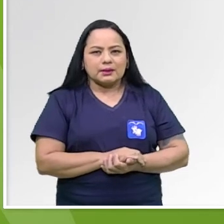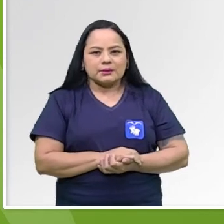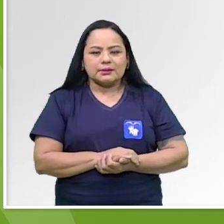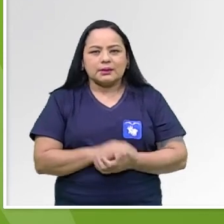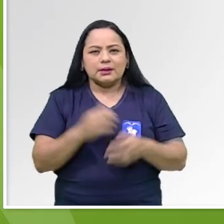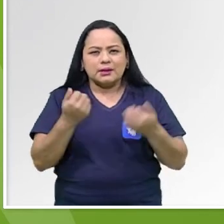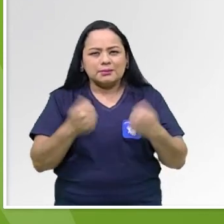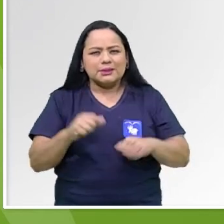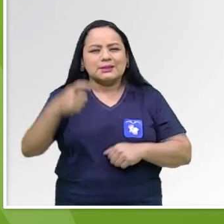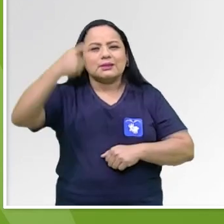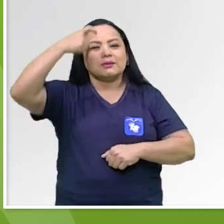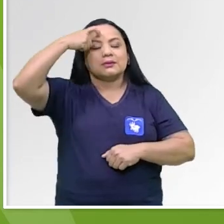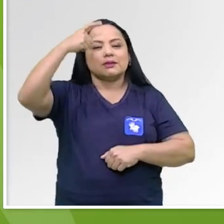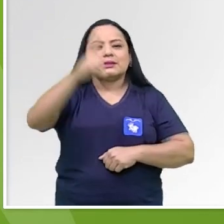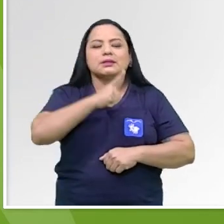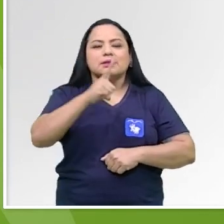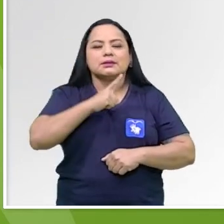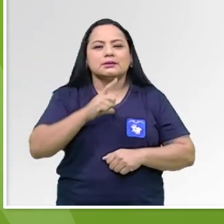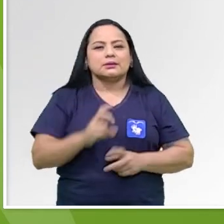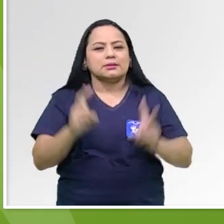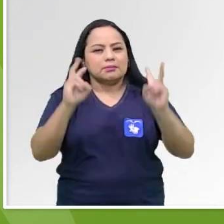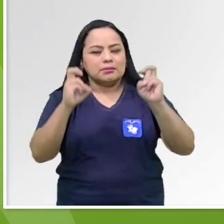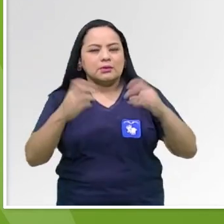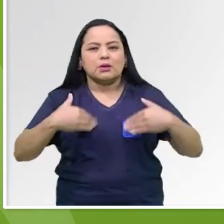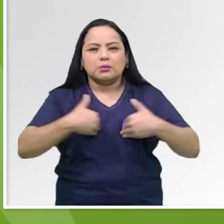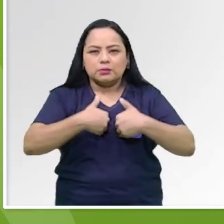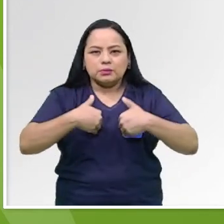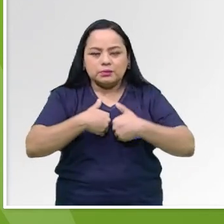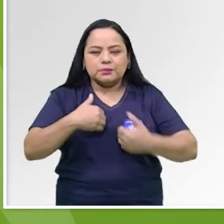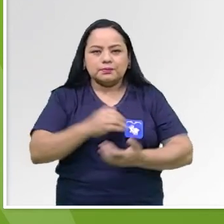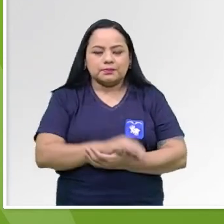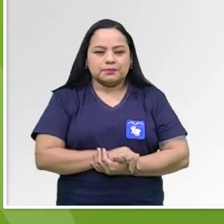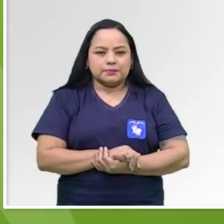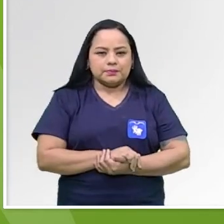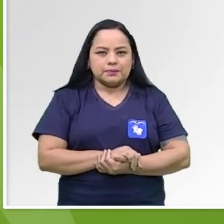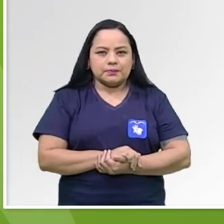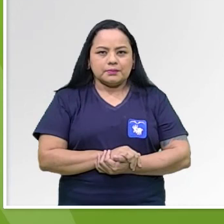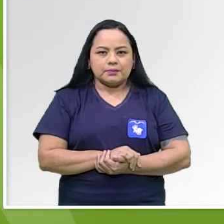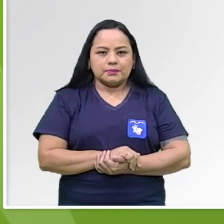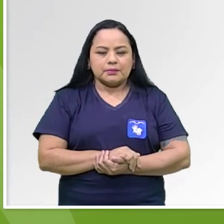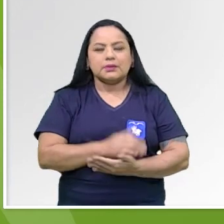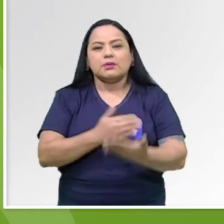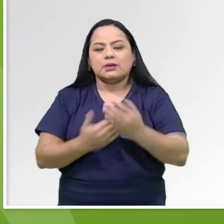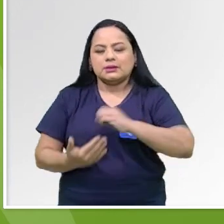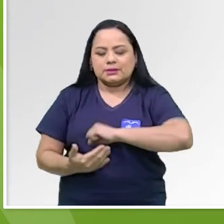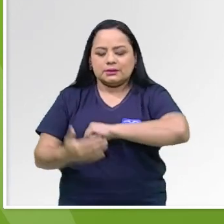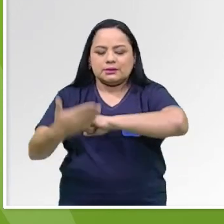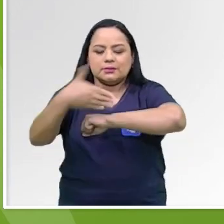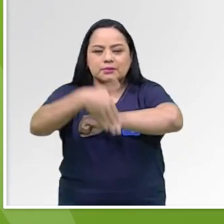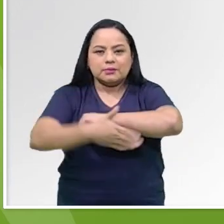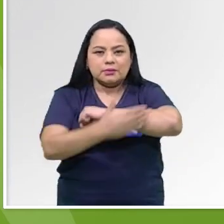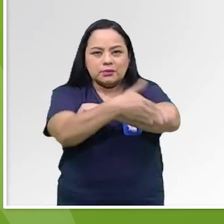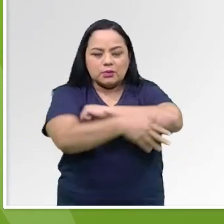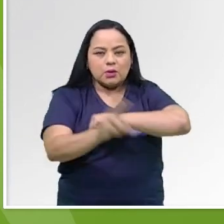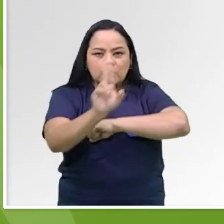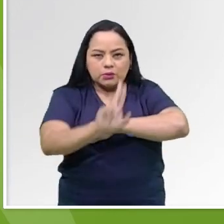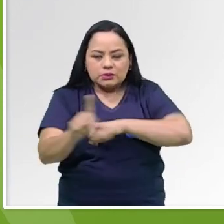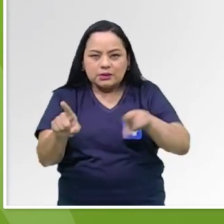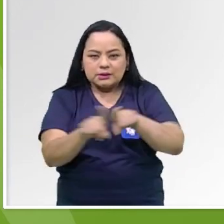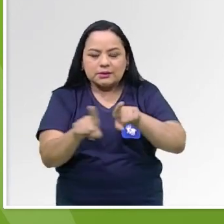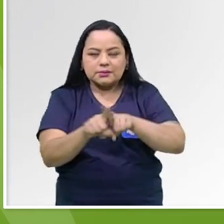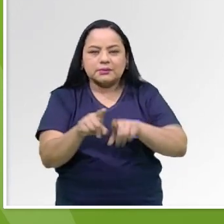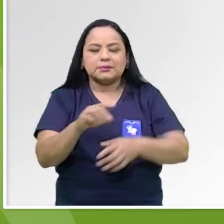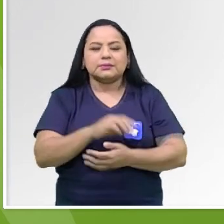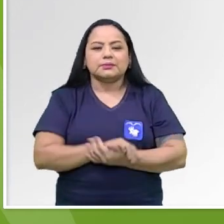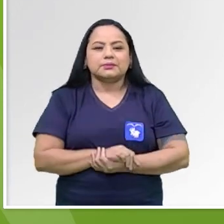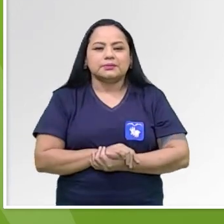ter essa consciência a respeito dos animais, ok? E aí, esses golfinhos também são utilizados